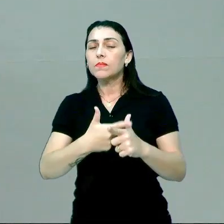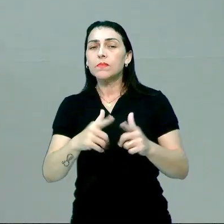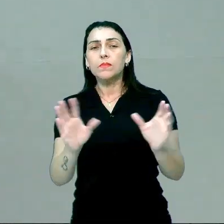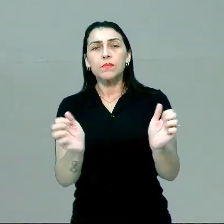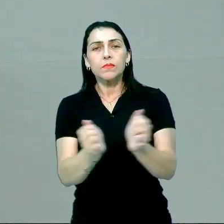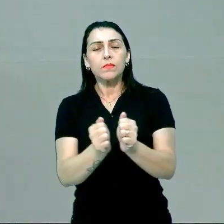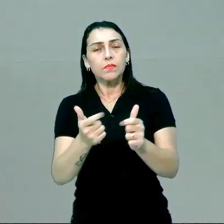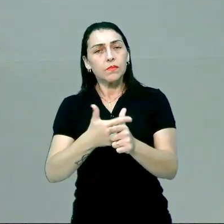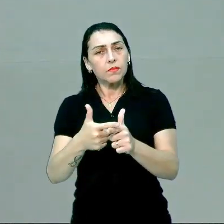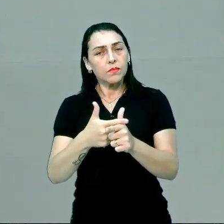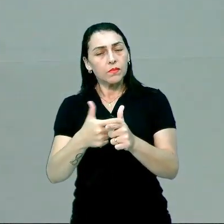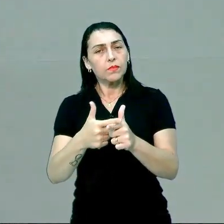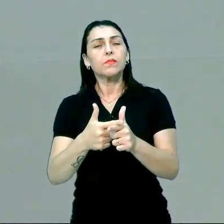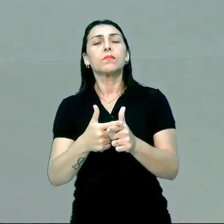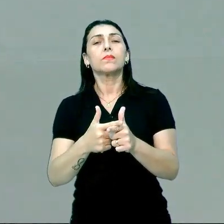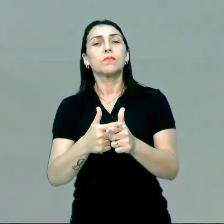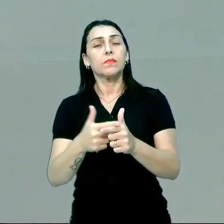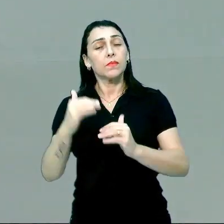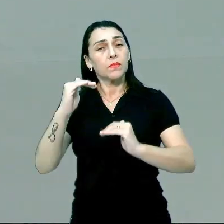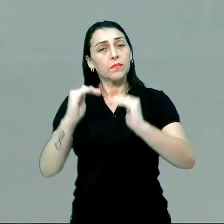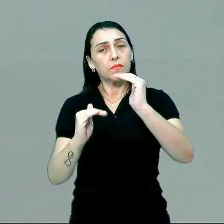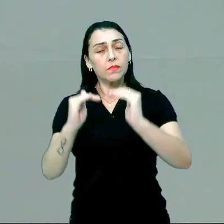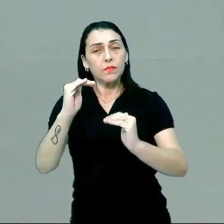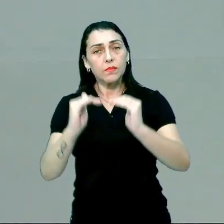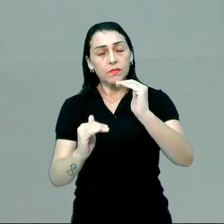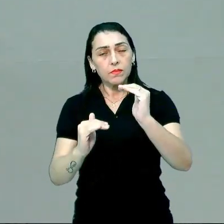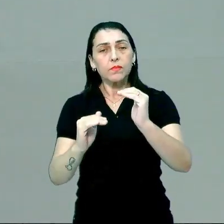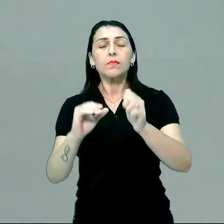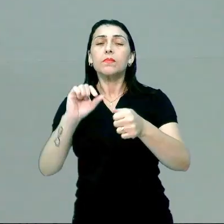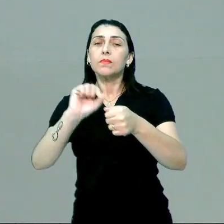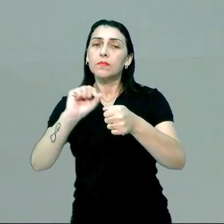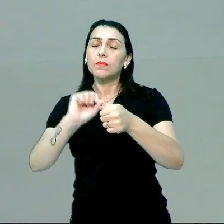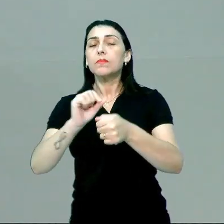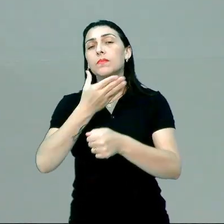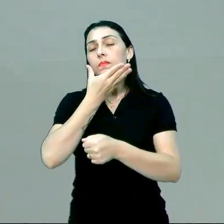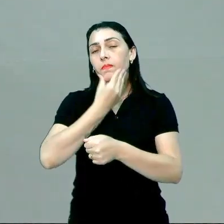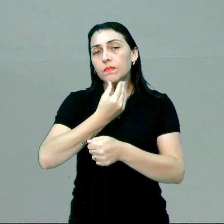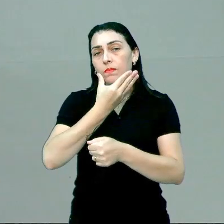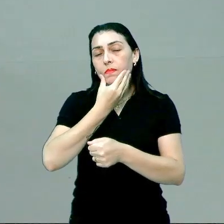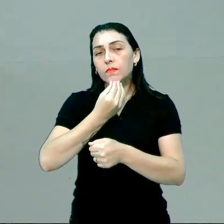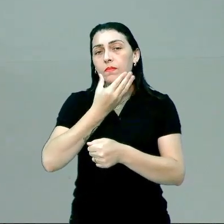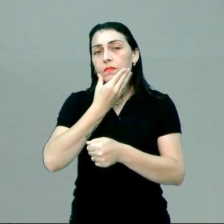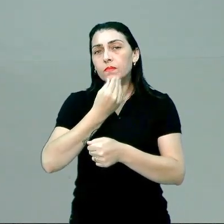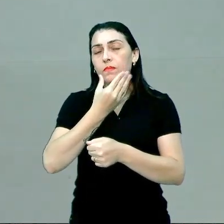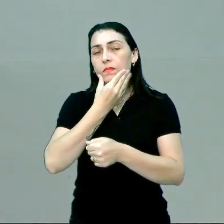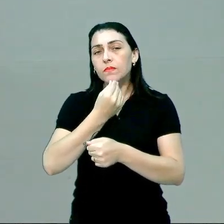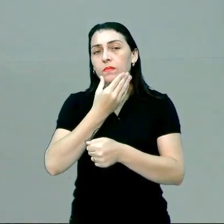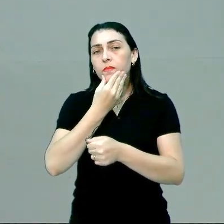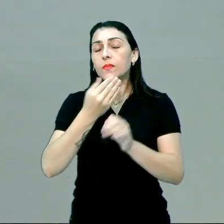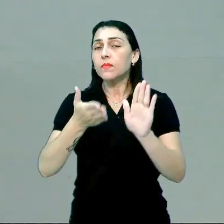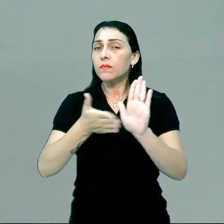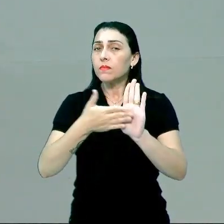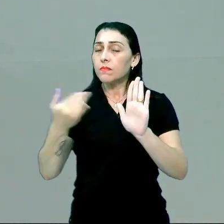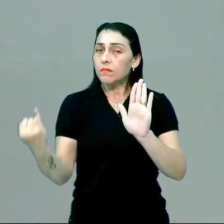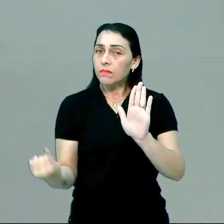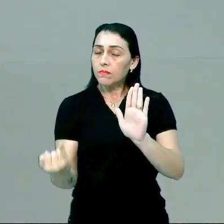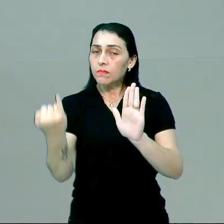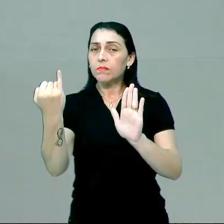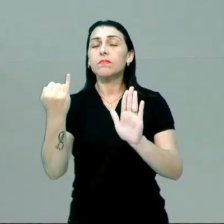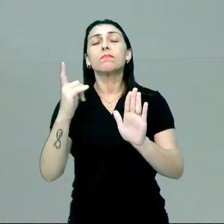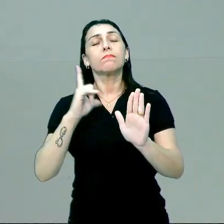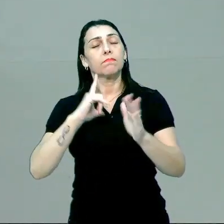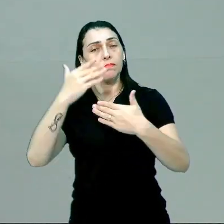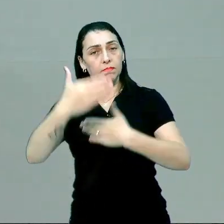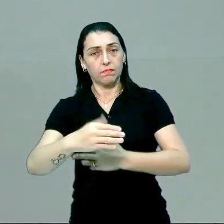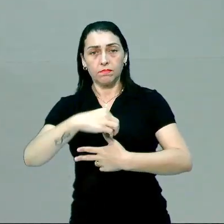esses problemas e todos esses desequilíbrios causados pelo homem, são pautas importantes que